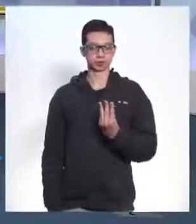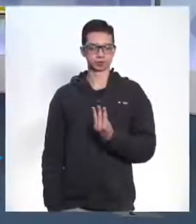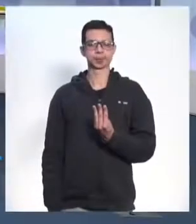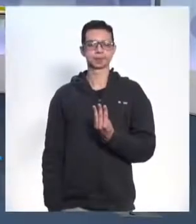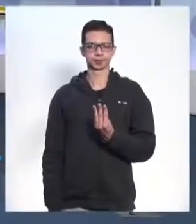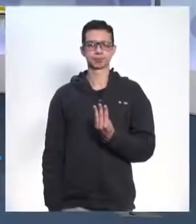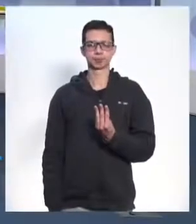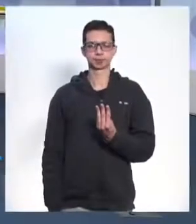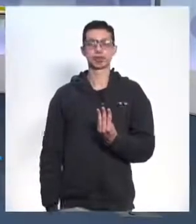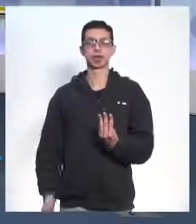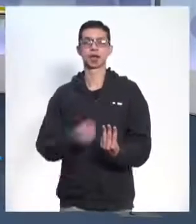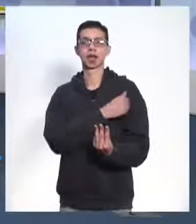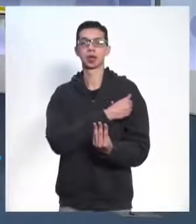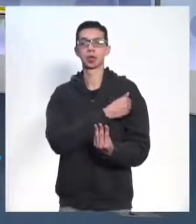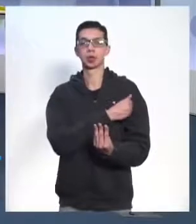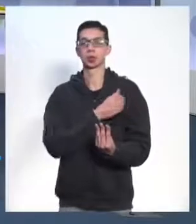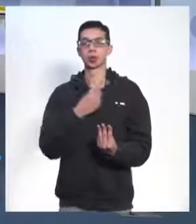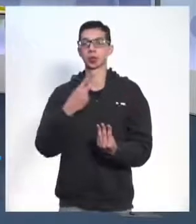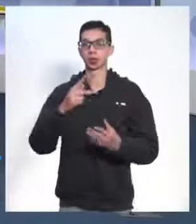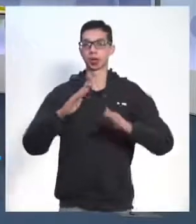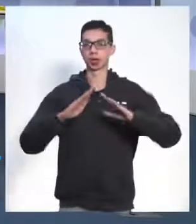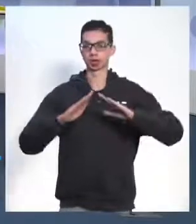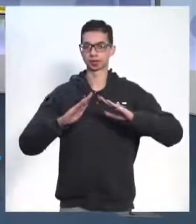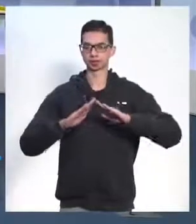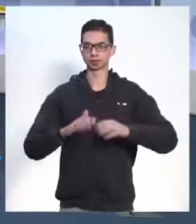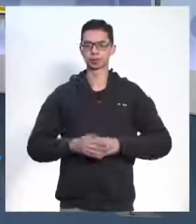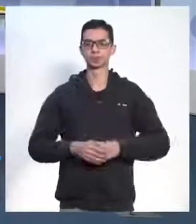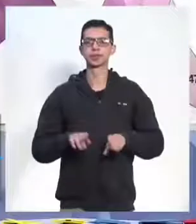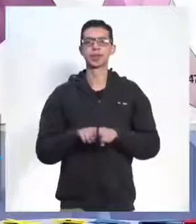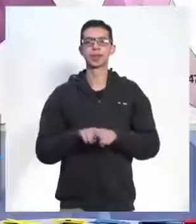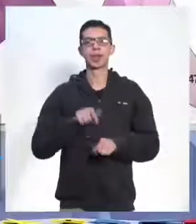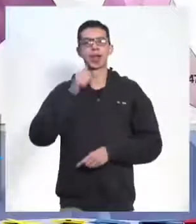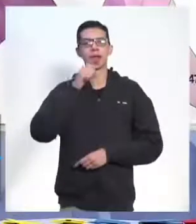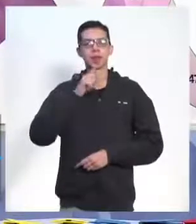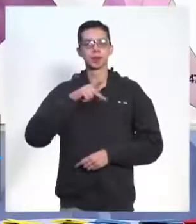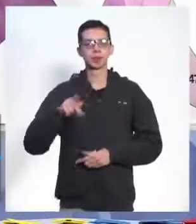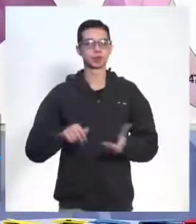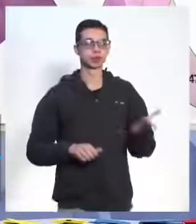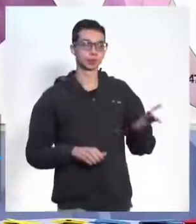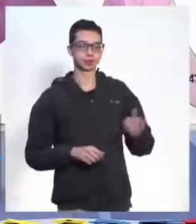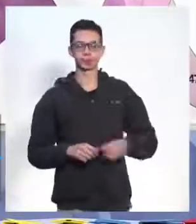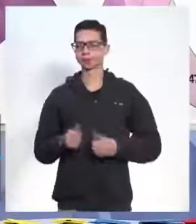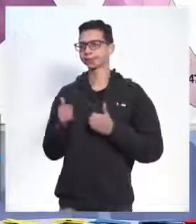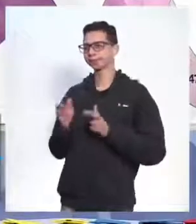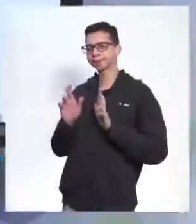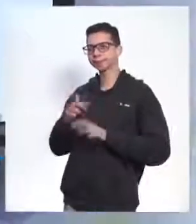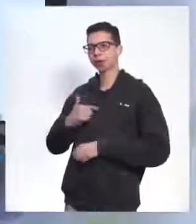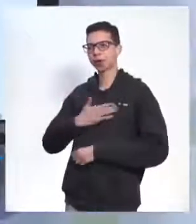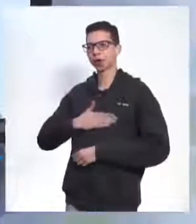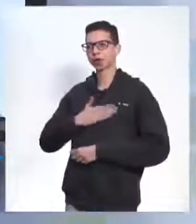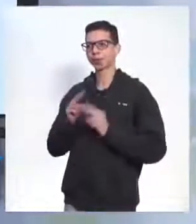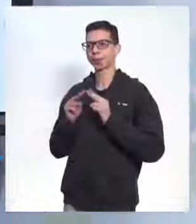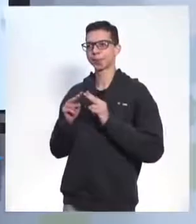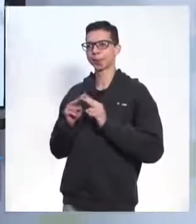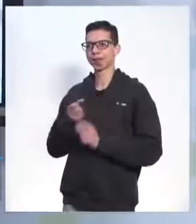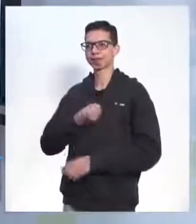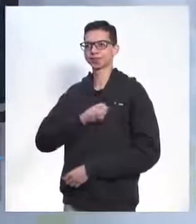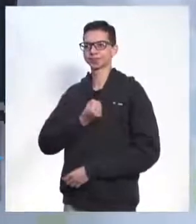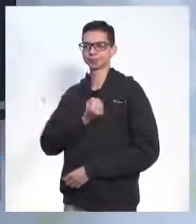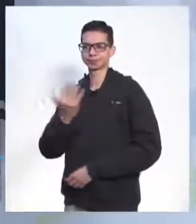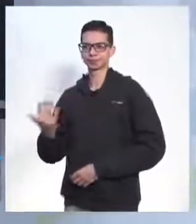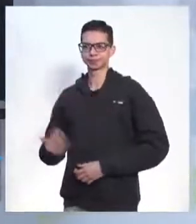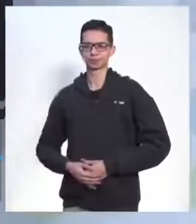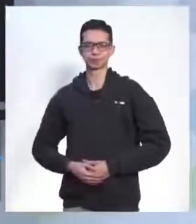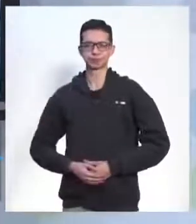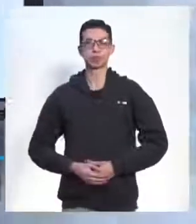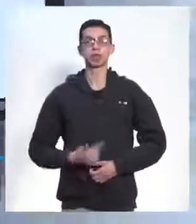Ale? Sim. Você. Beleza. Então, adoro o número aqui, par. Euzinha. E eu aqui,